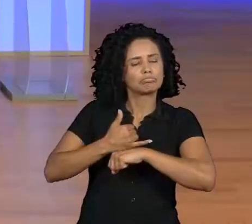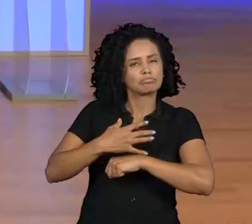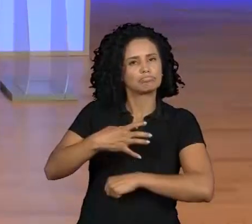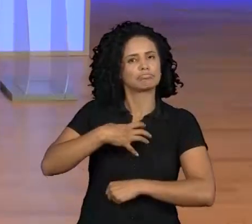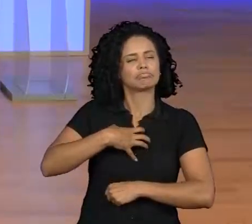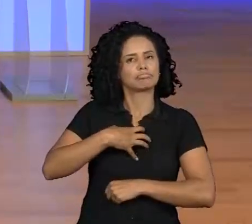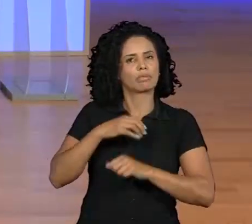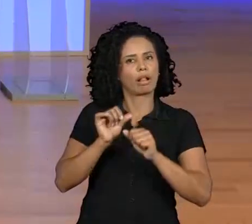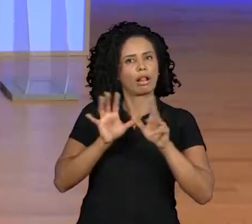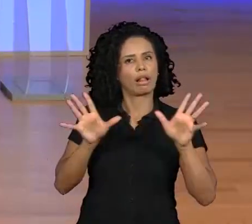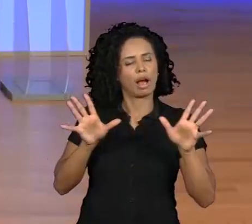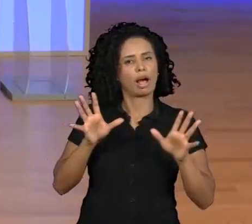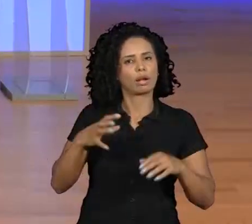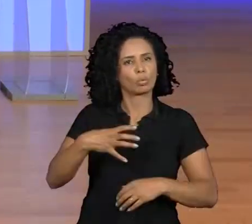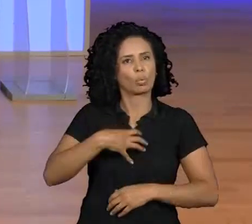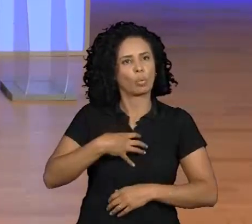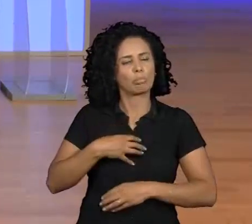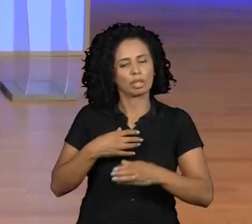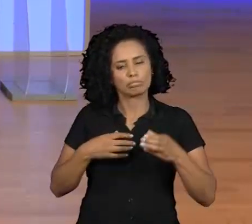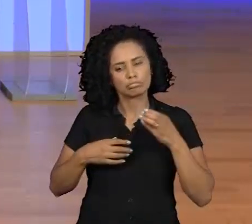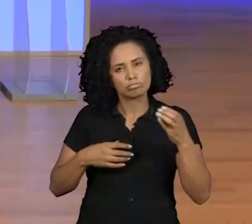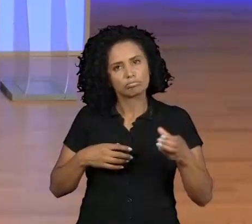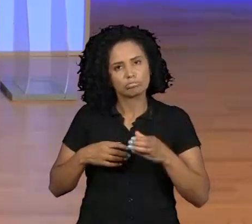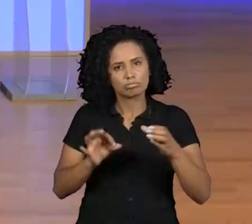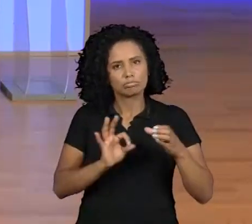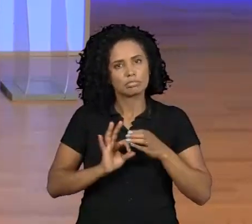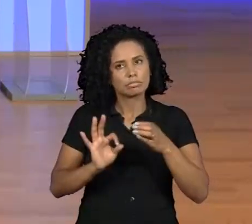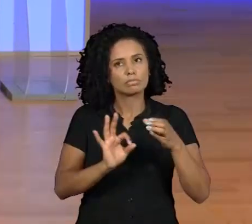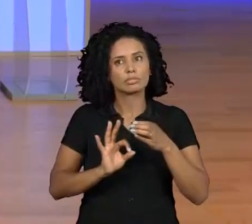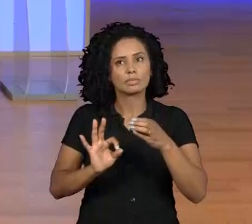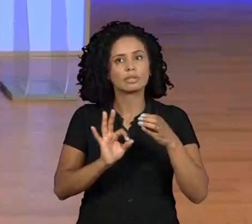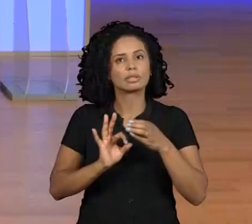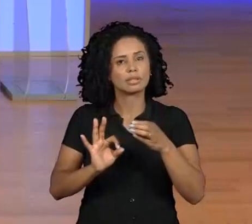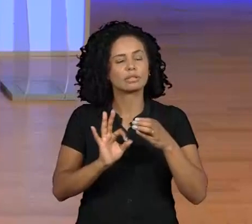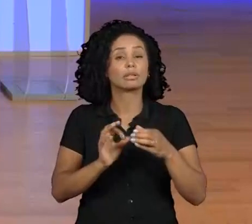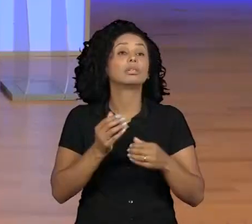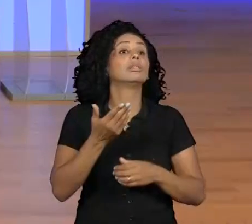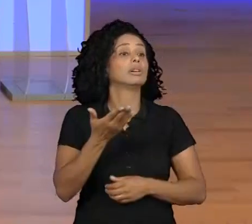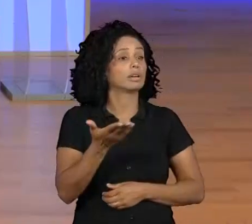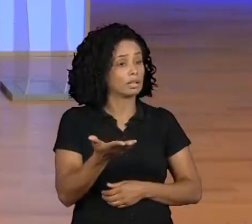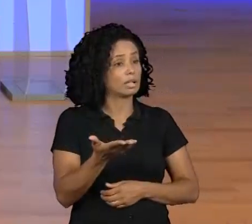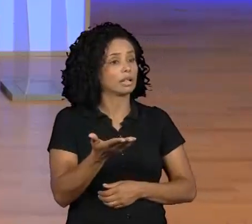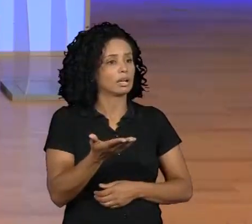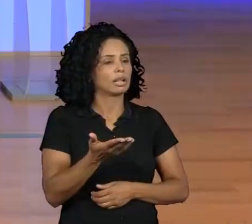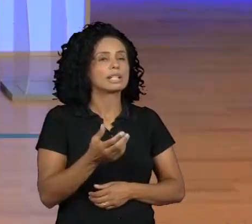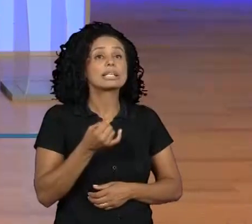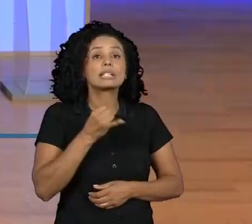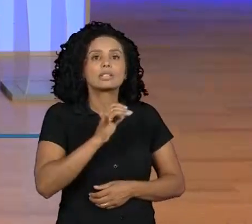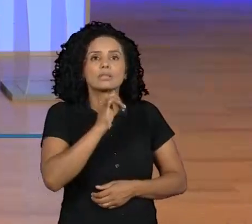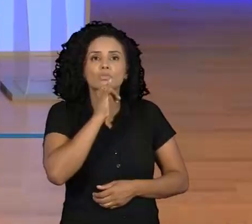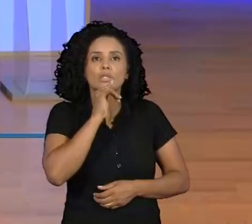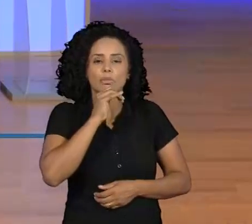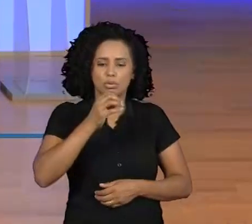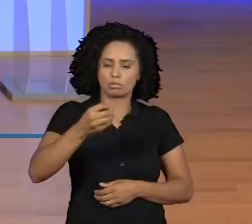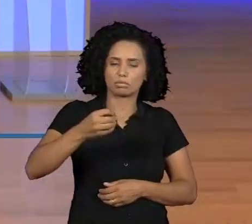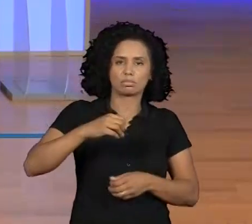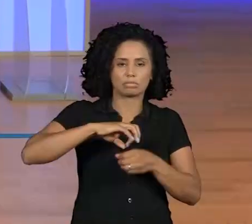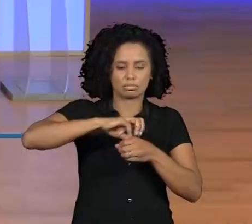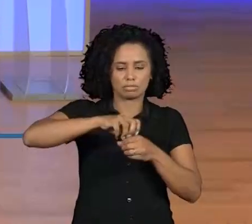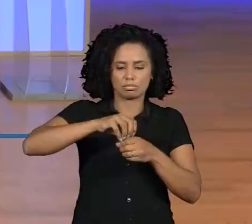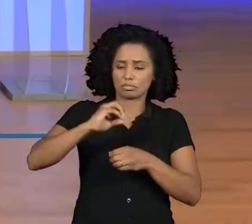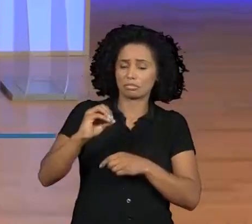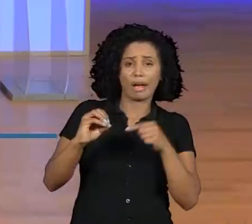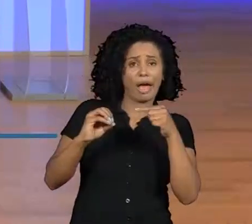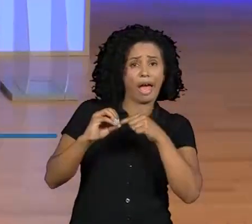bem claro. Ficou bem claro. Mas o interessante é que a tampinha dessa lata é plástica. Ah, É